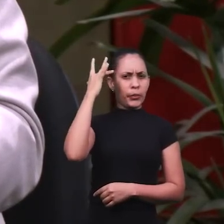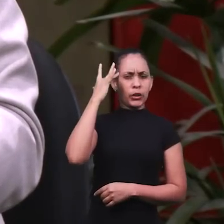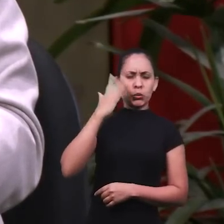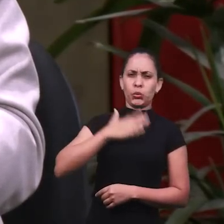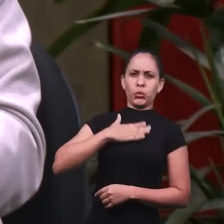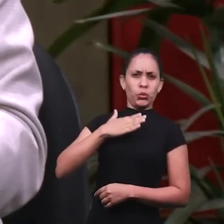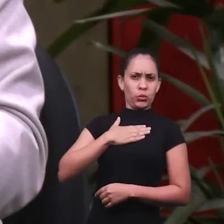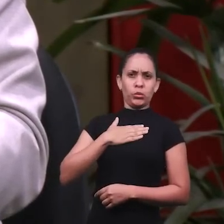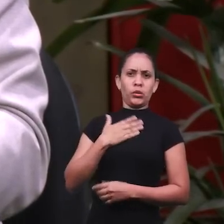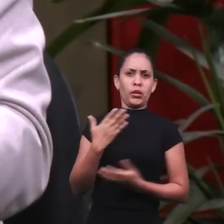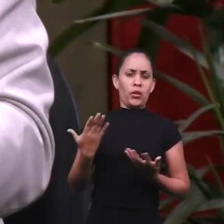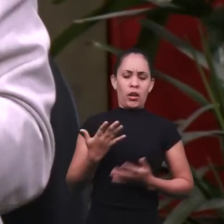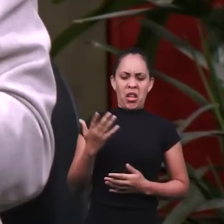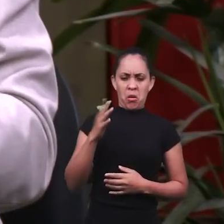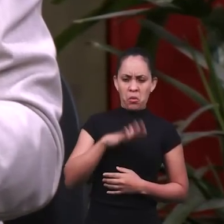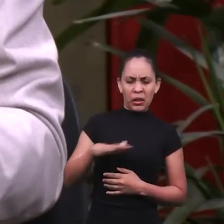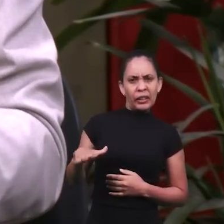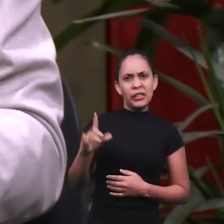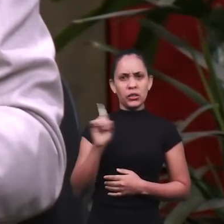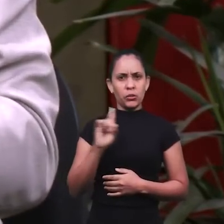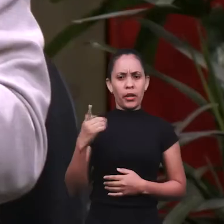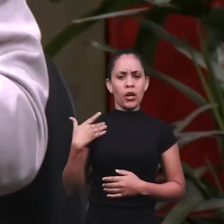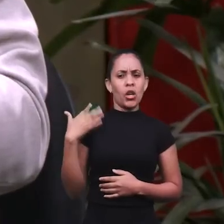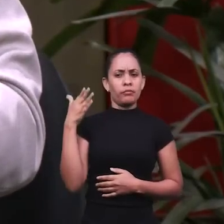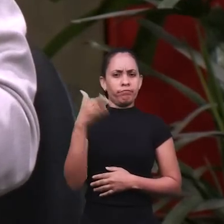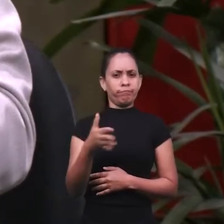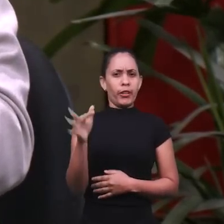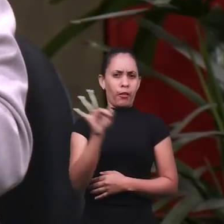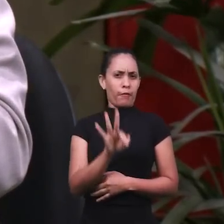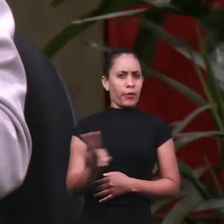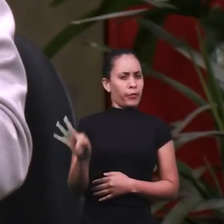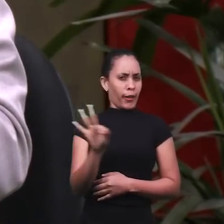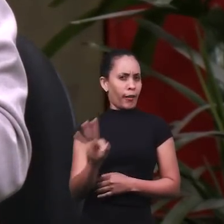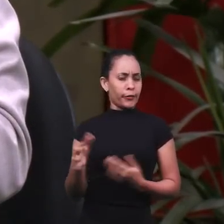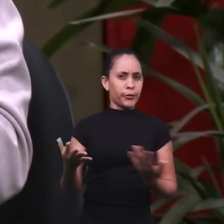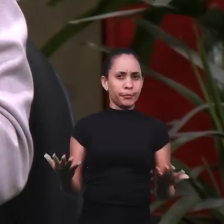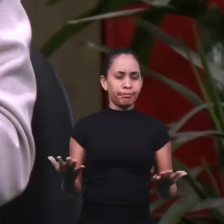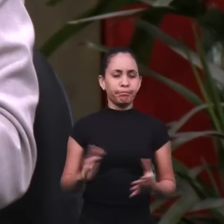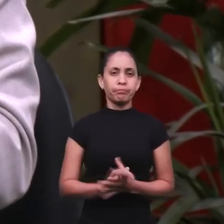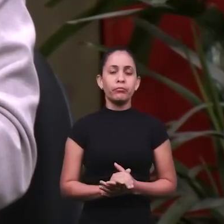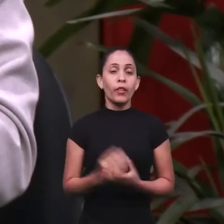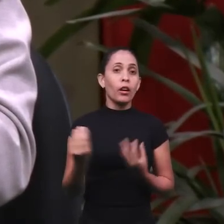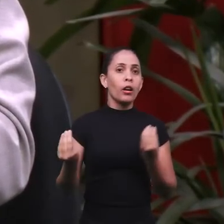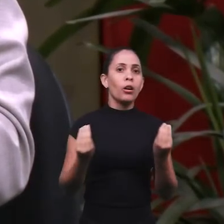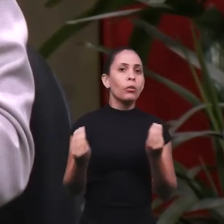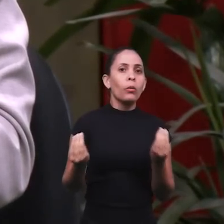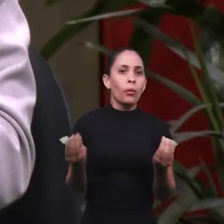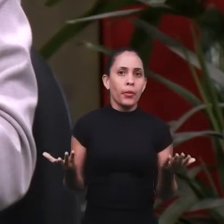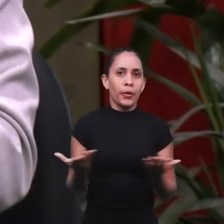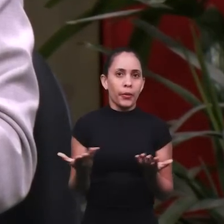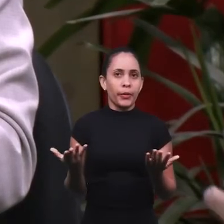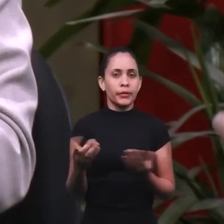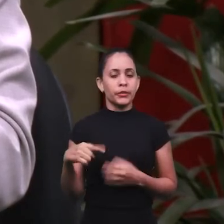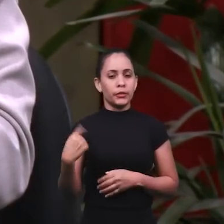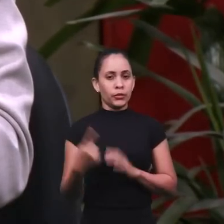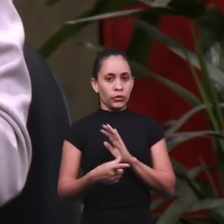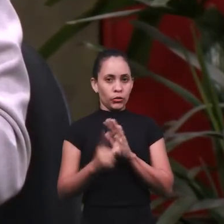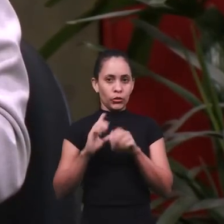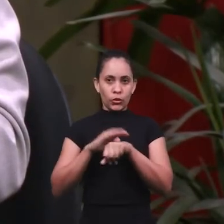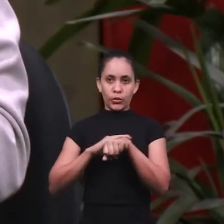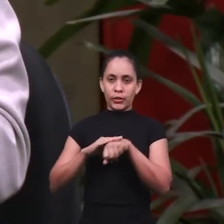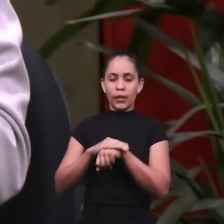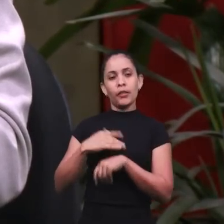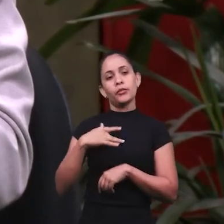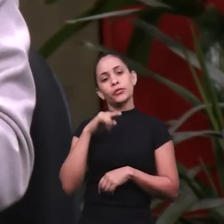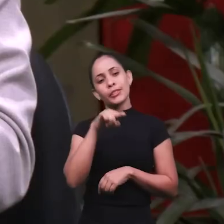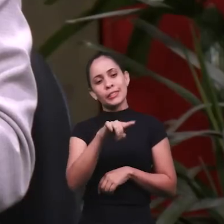isso. Porque ele agora não é mais criança, ele agora está na faculdade, né? Como é que... E a gente conversava um pouco antes da